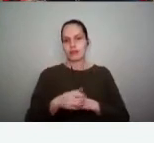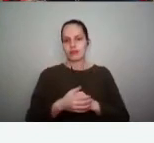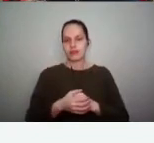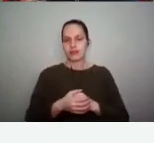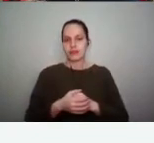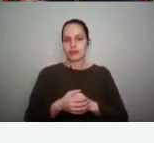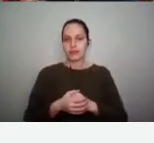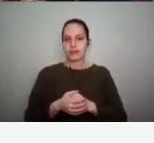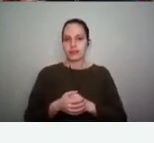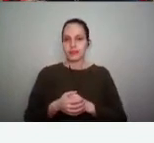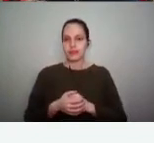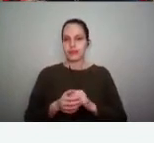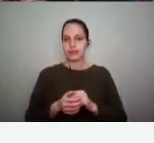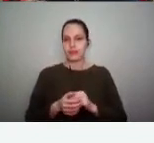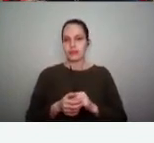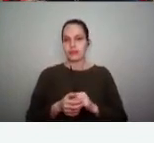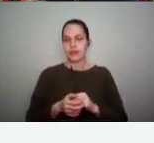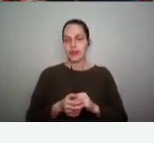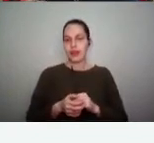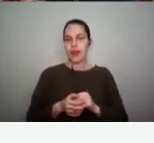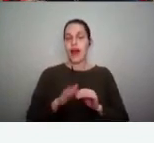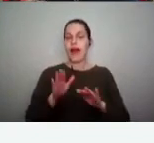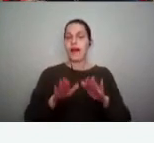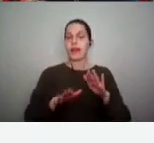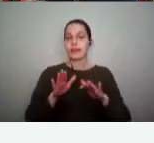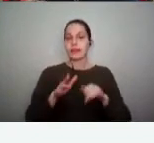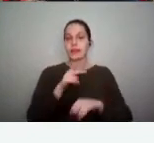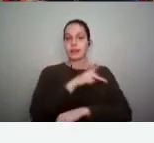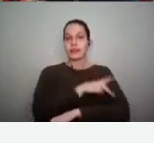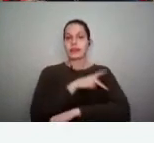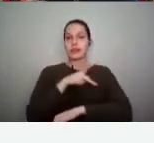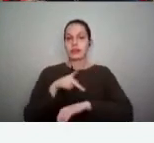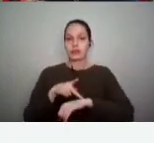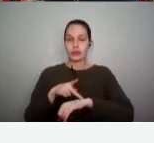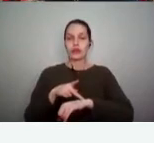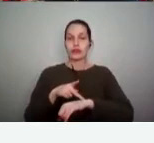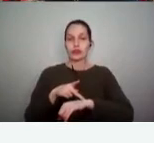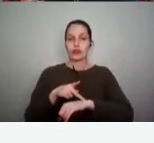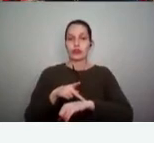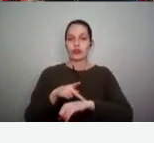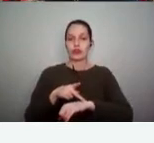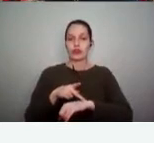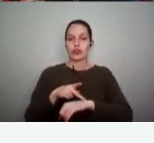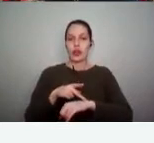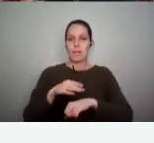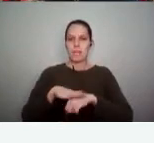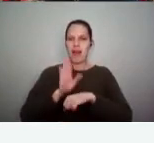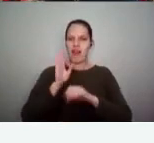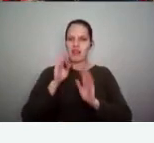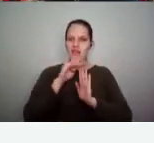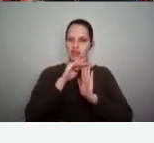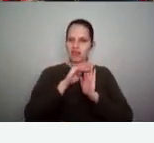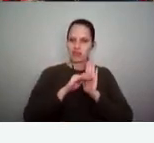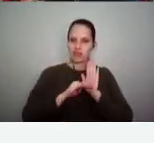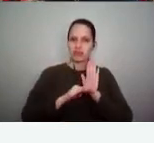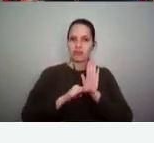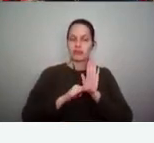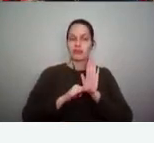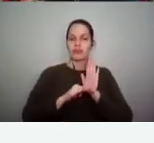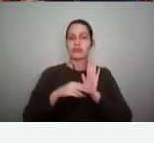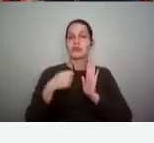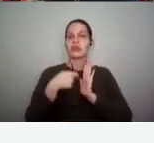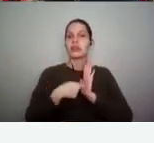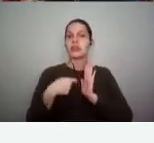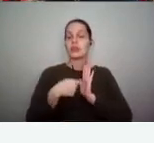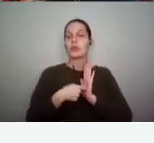Muitas vezes, né, a pedagogia tentou, a pedagogia mais prescritiva, né, tentou encontrar